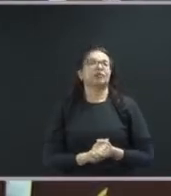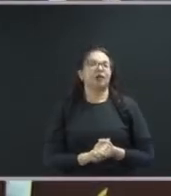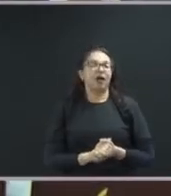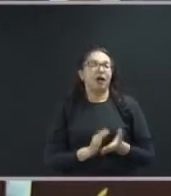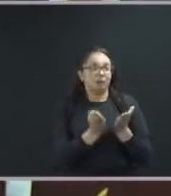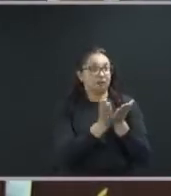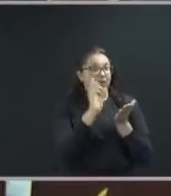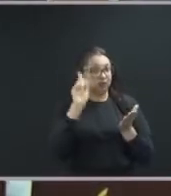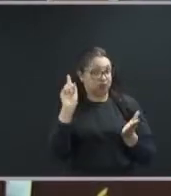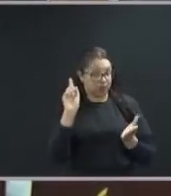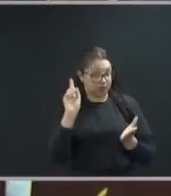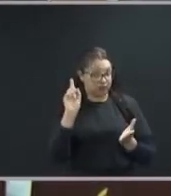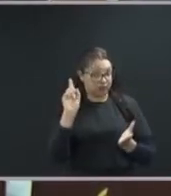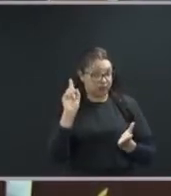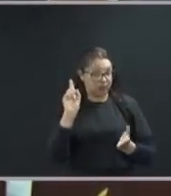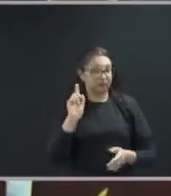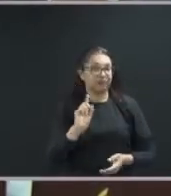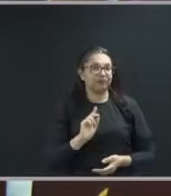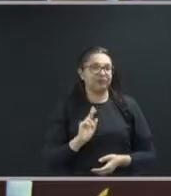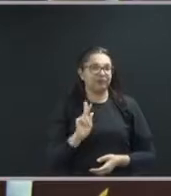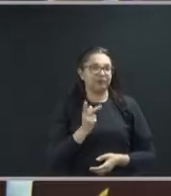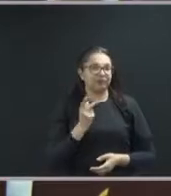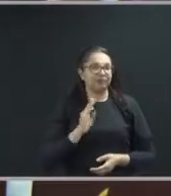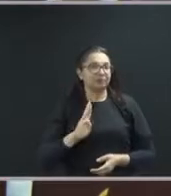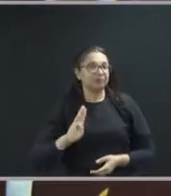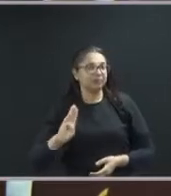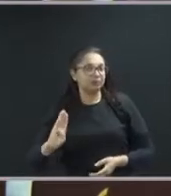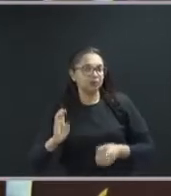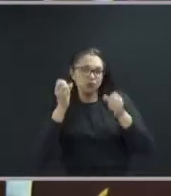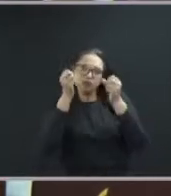E no nosso meio tem crente que já deixou de crer.